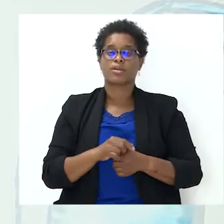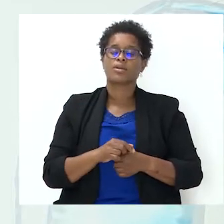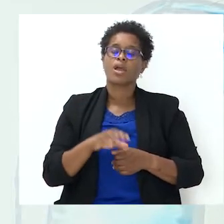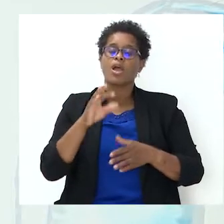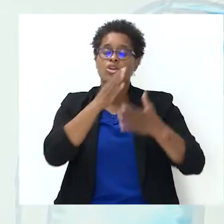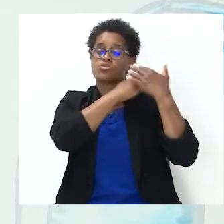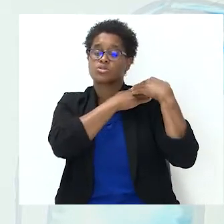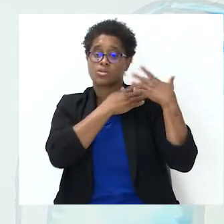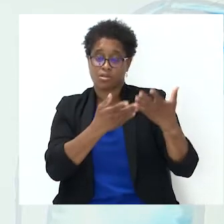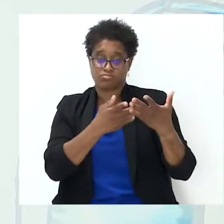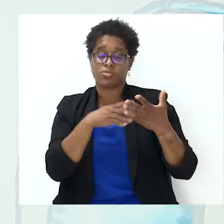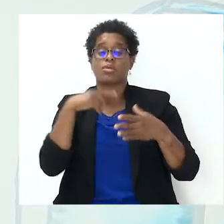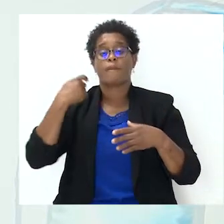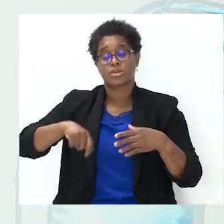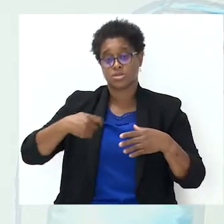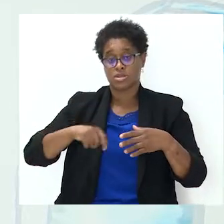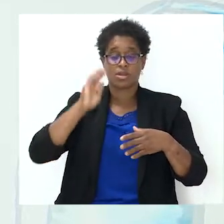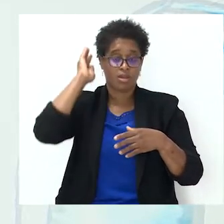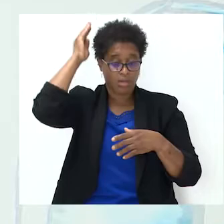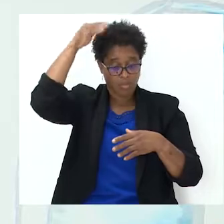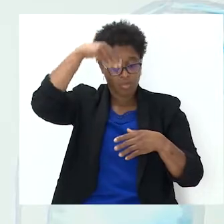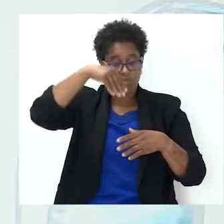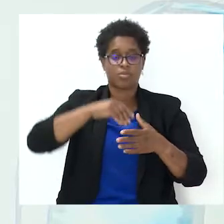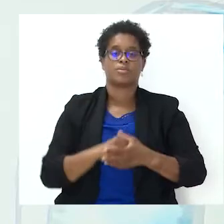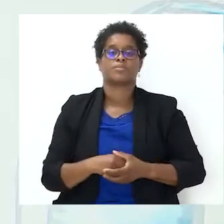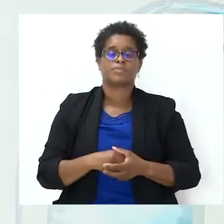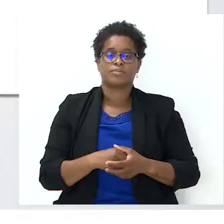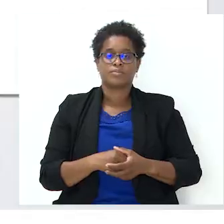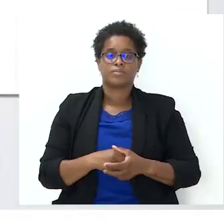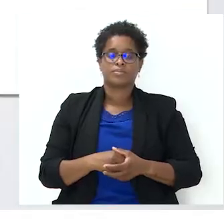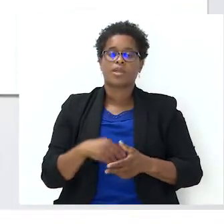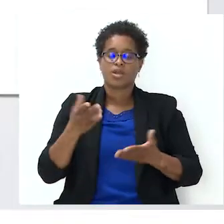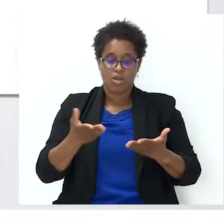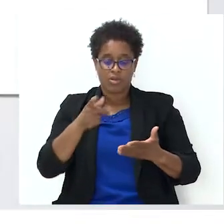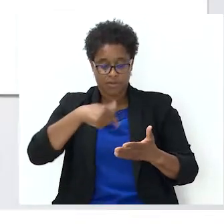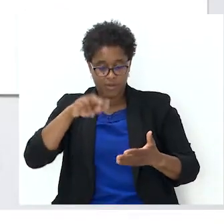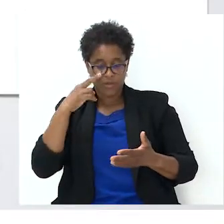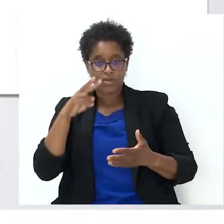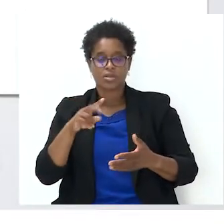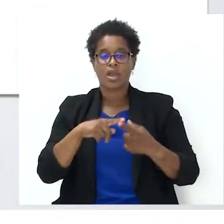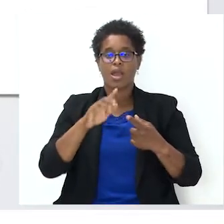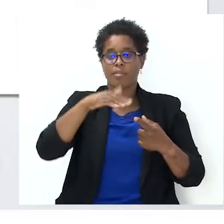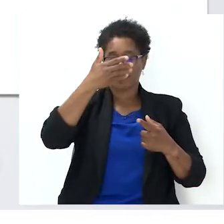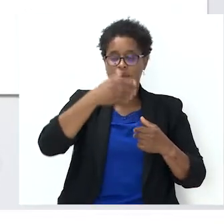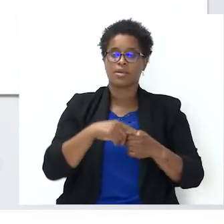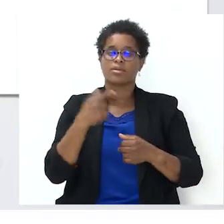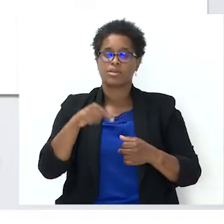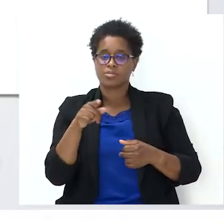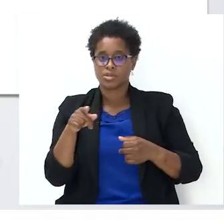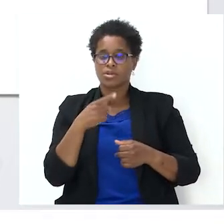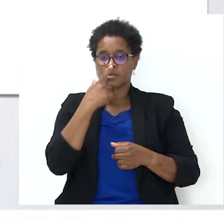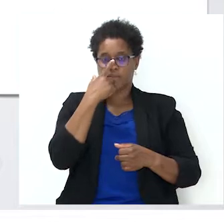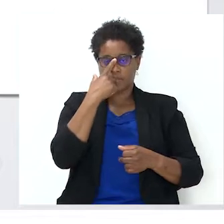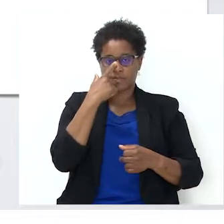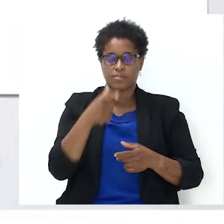funções desempenhadas pelo Presidente da República. Vejamos. A primeira função que temos aqui